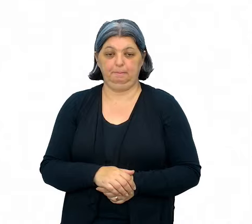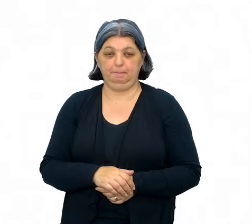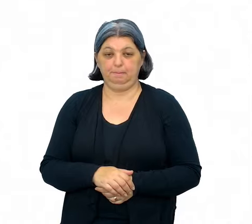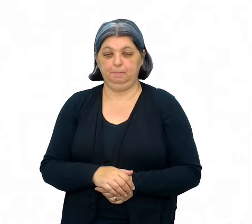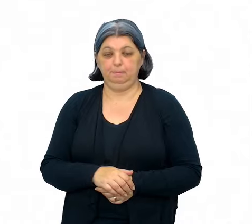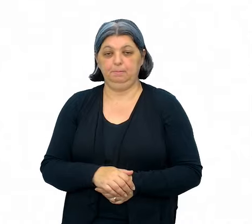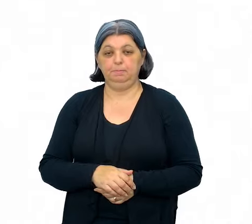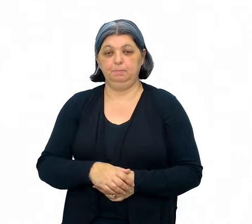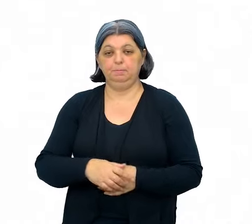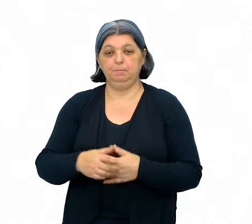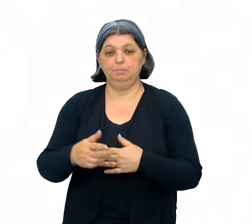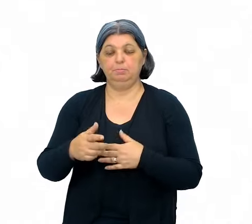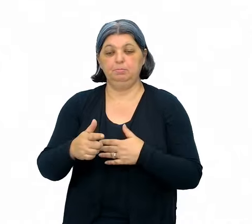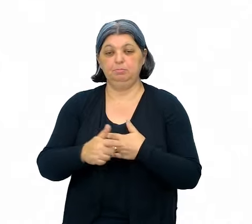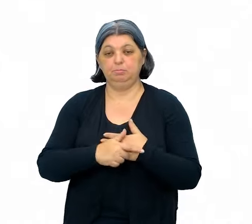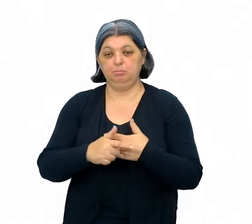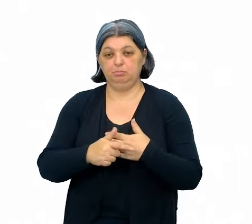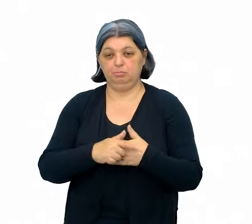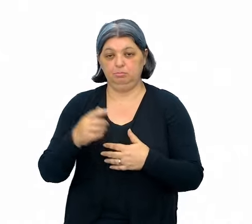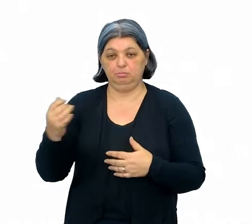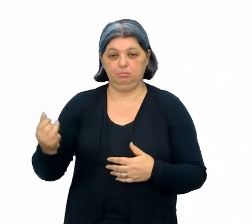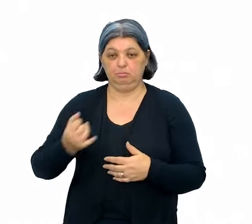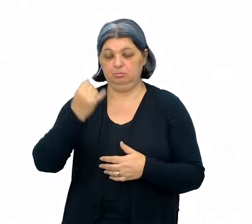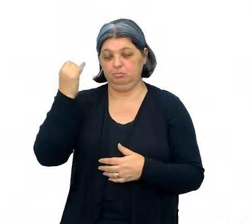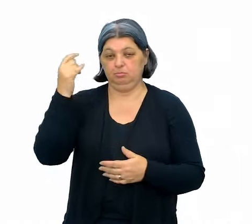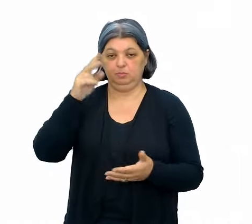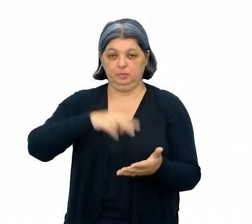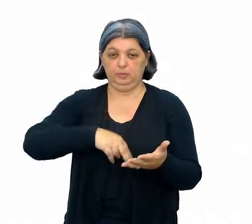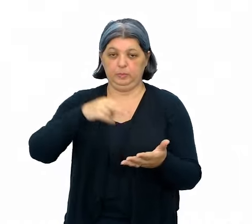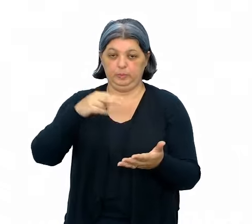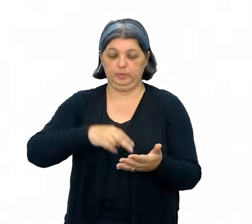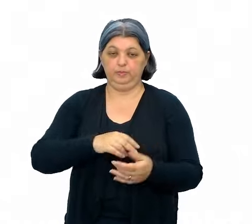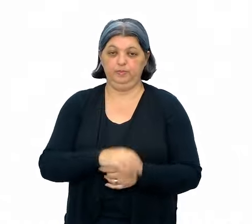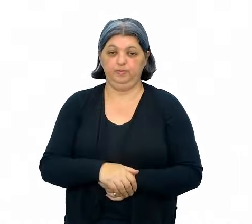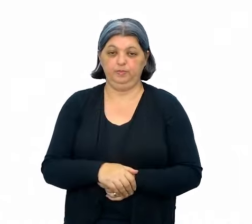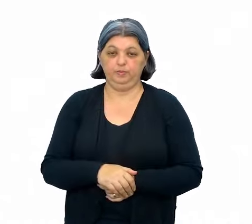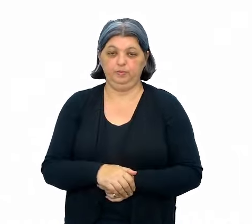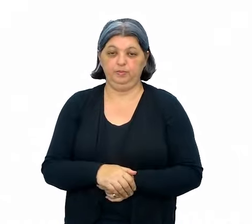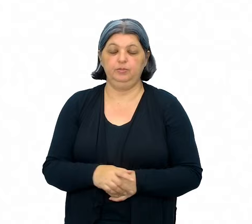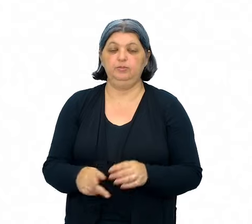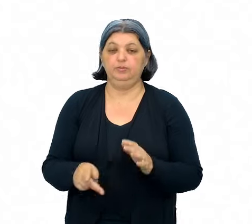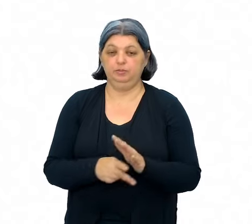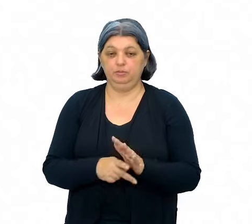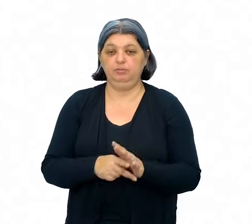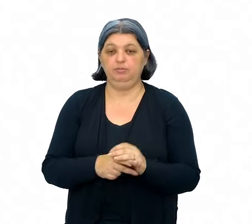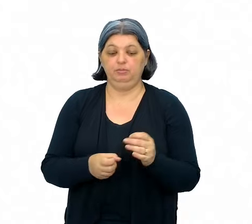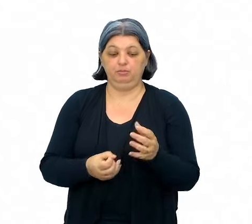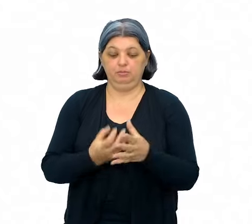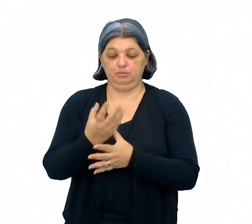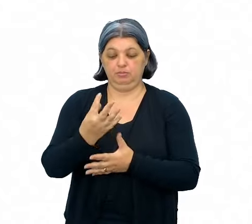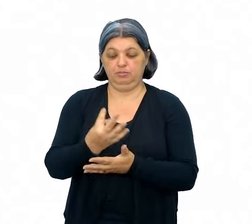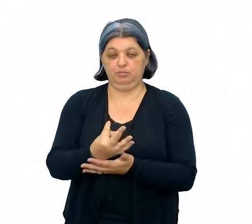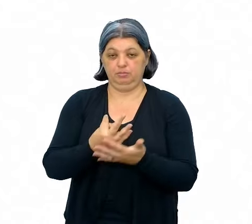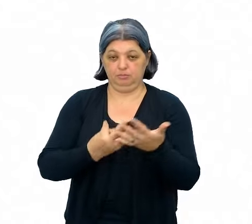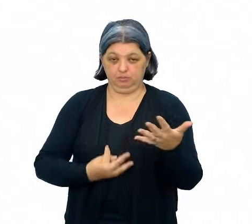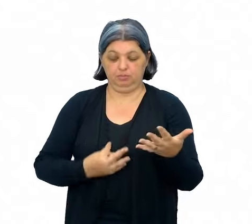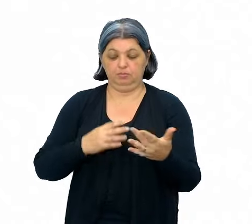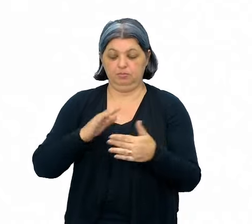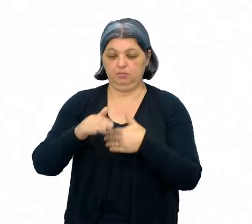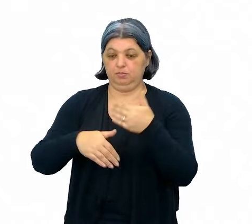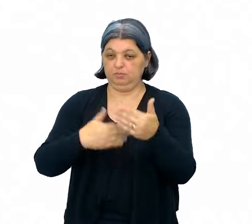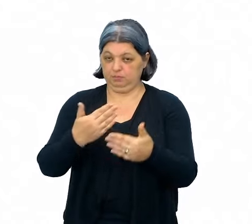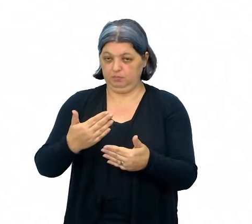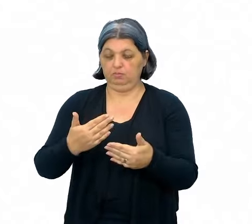do papel, da importância da leitura na produção textual ou para o